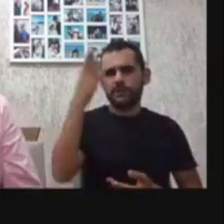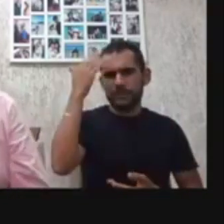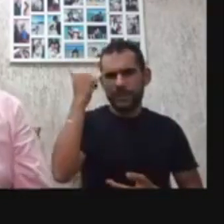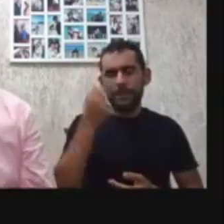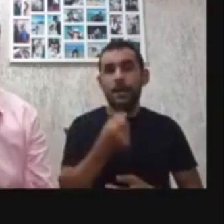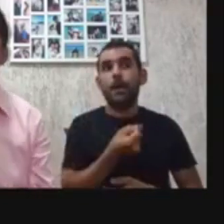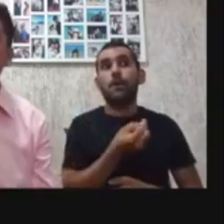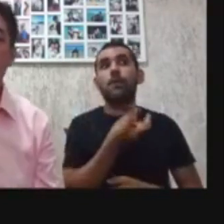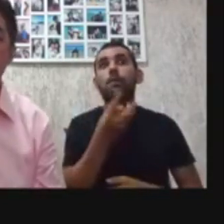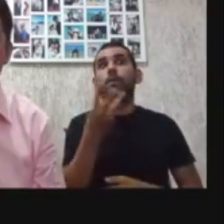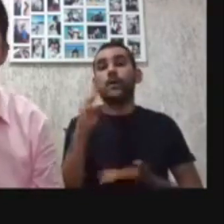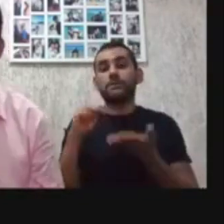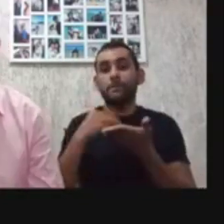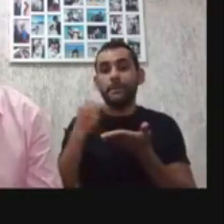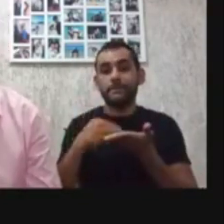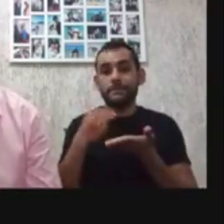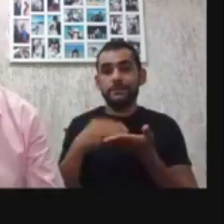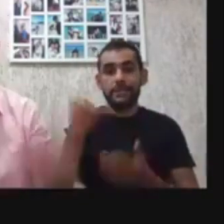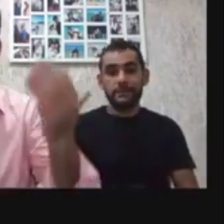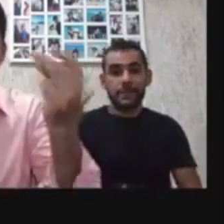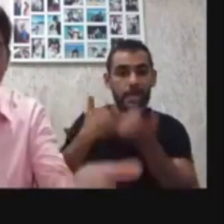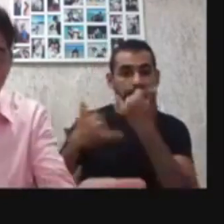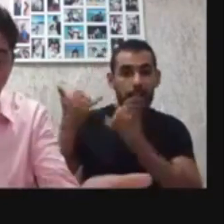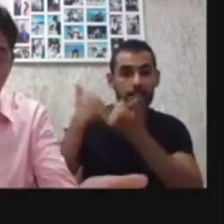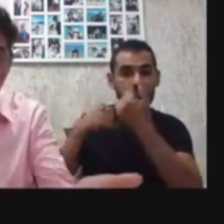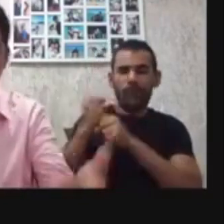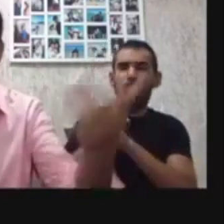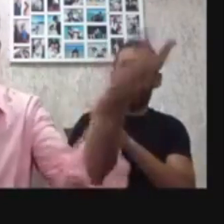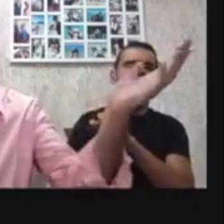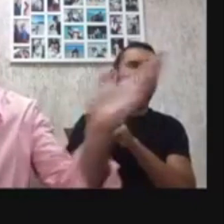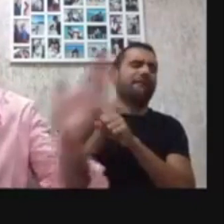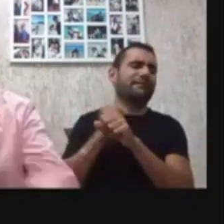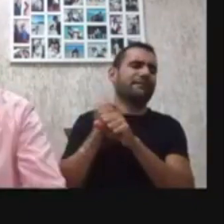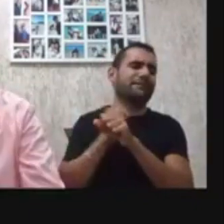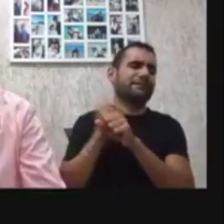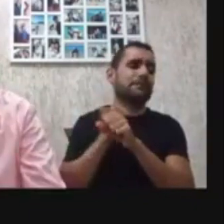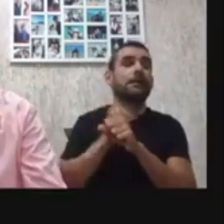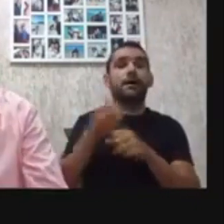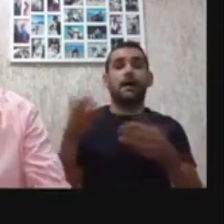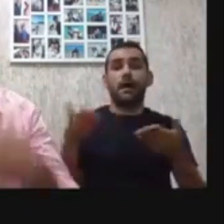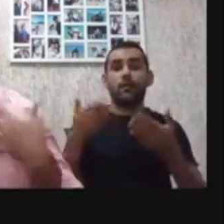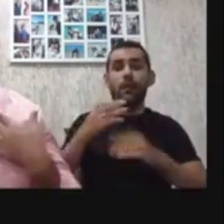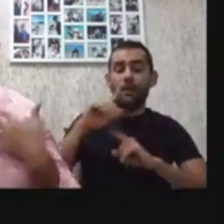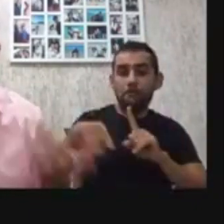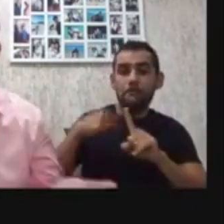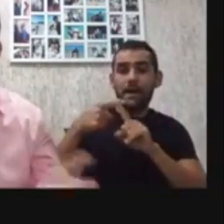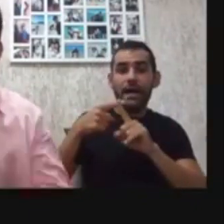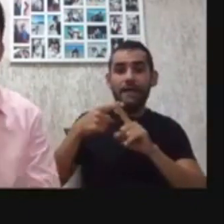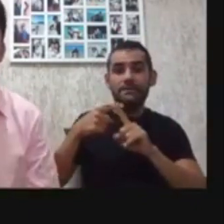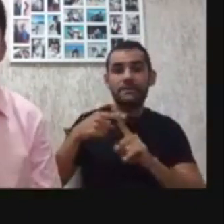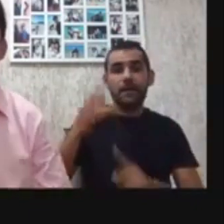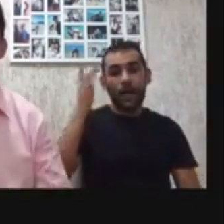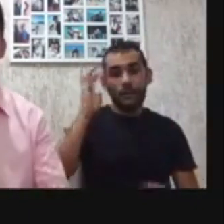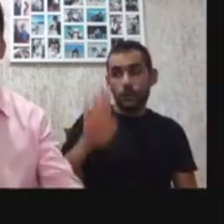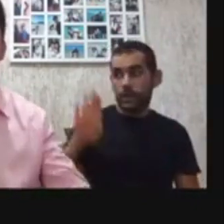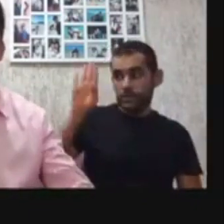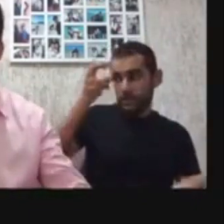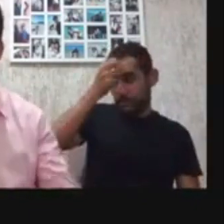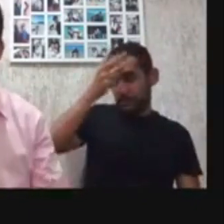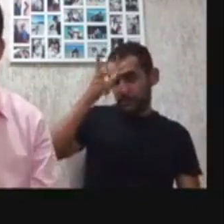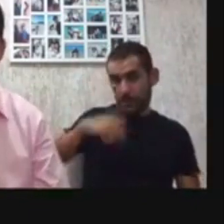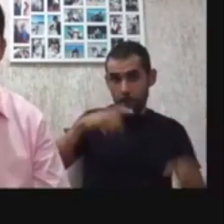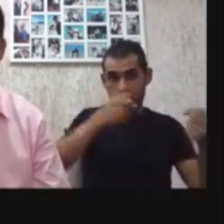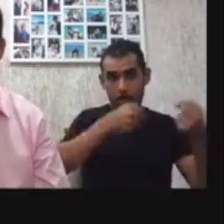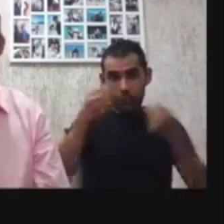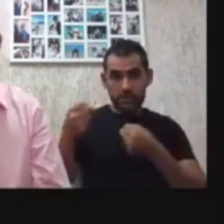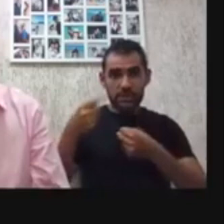tanto de mensagem, o tanto de ligação que eu recebo há anos, e esse ano aumentou mais ainda, porque o povo acha que o candidato a prefeito tem poder